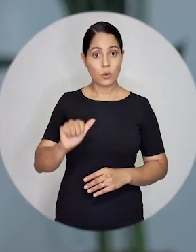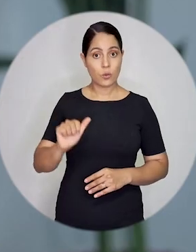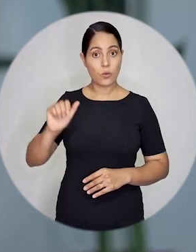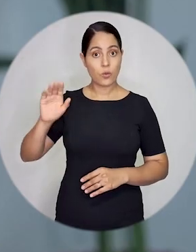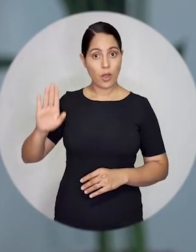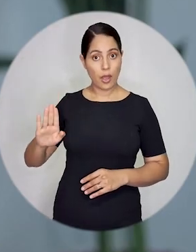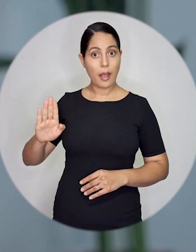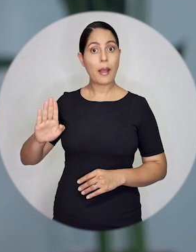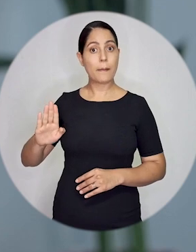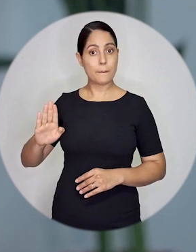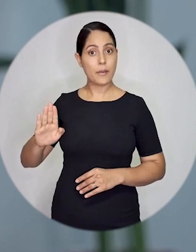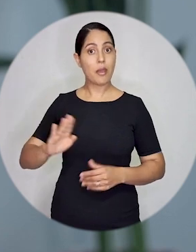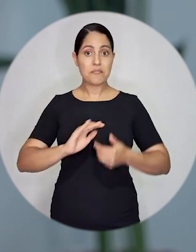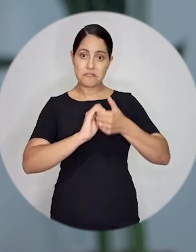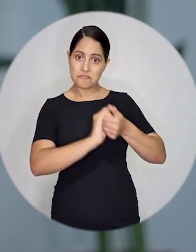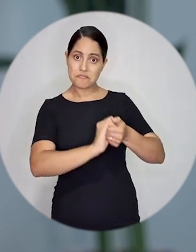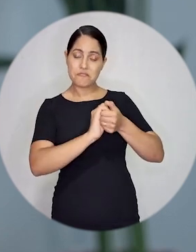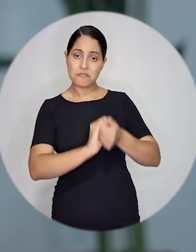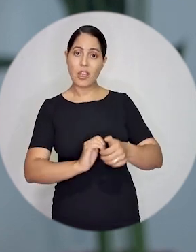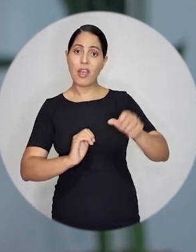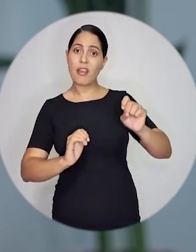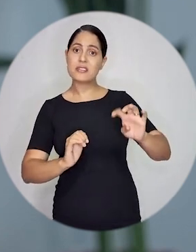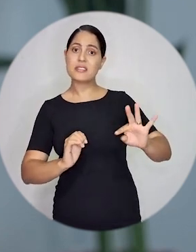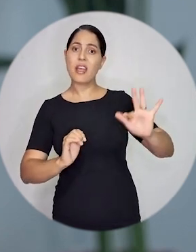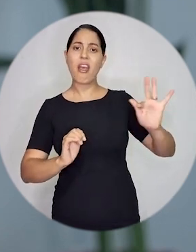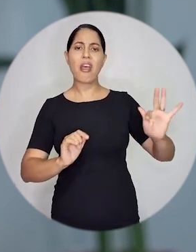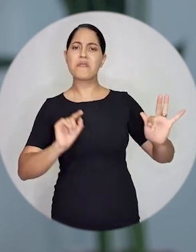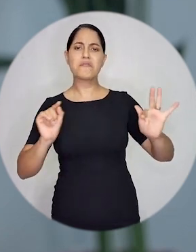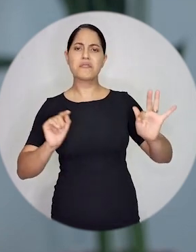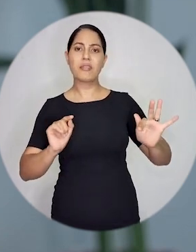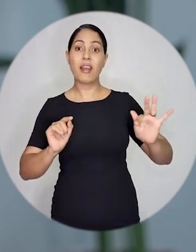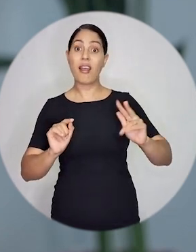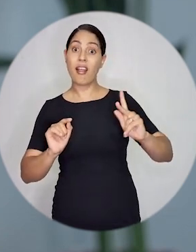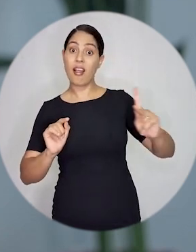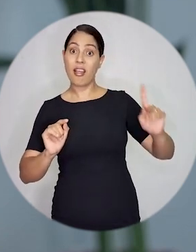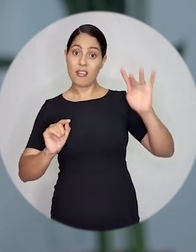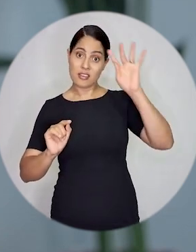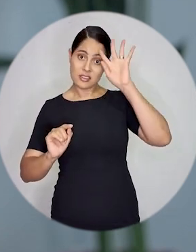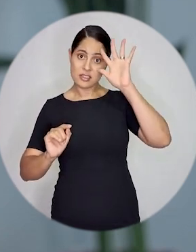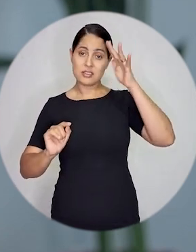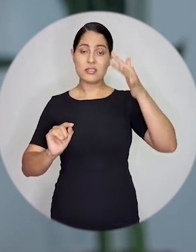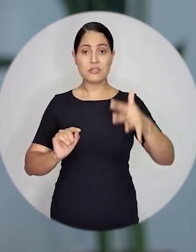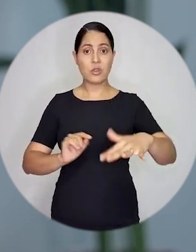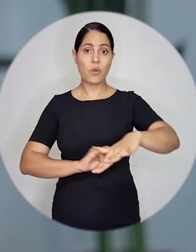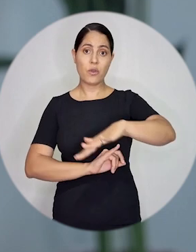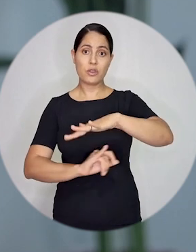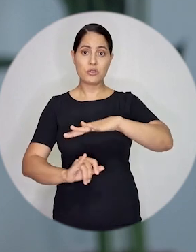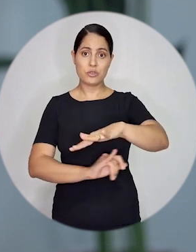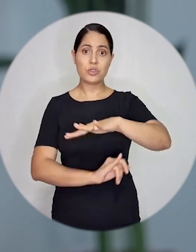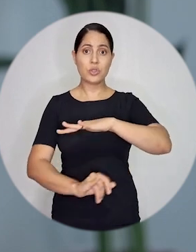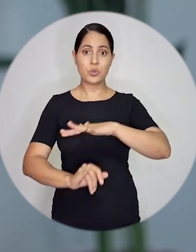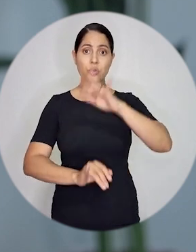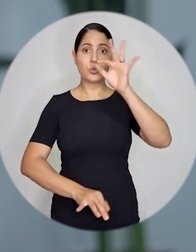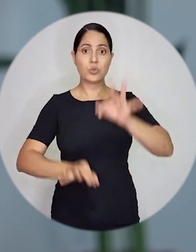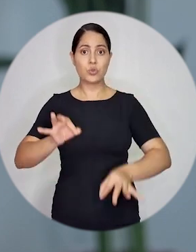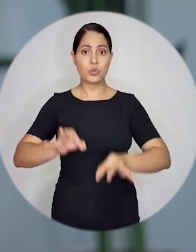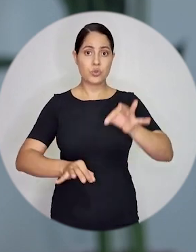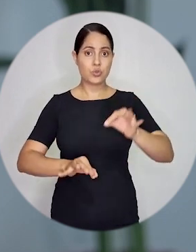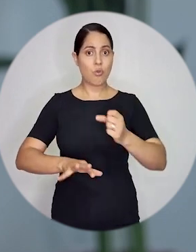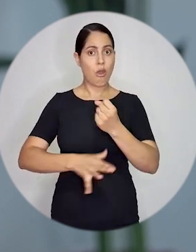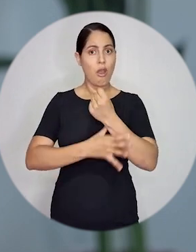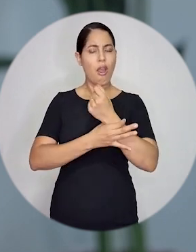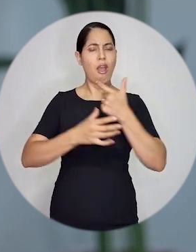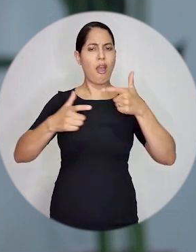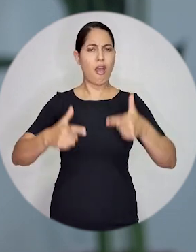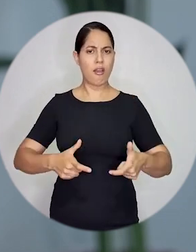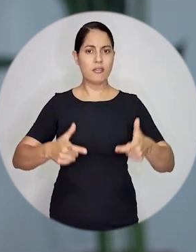A OAB Nacional cumprimentou o Supremo Tribunal Federal pela decisão da implementação do Instituto do Juiz das Garantias